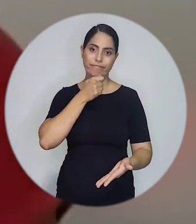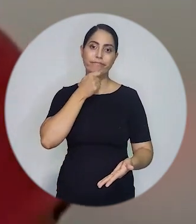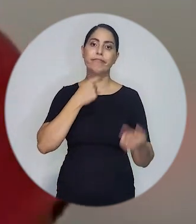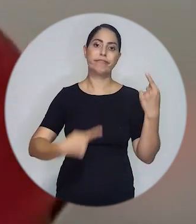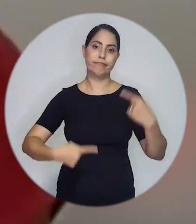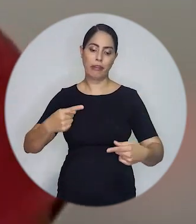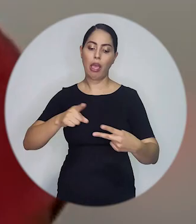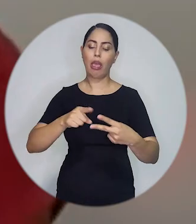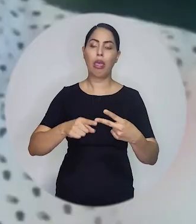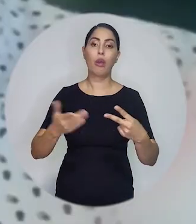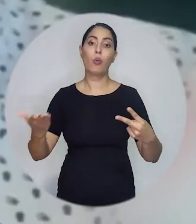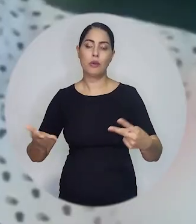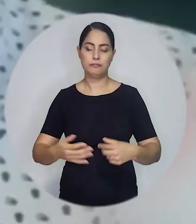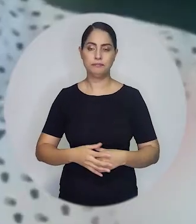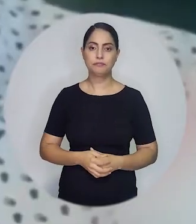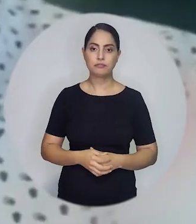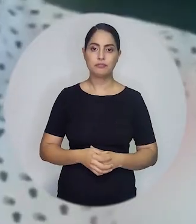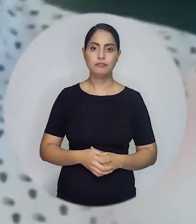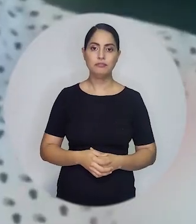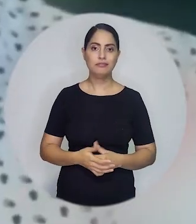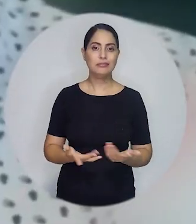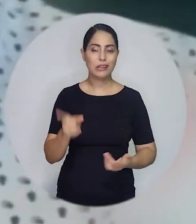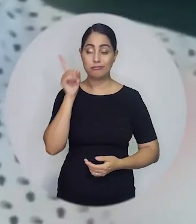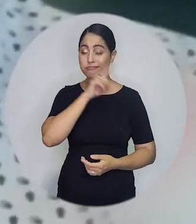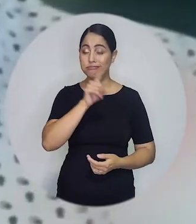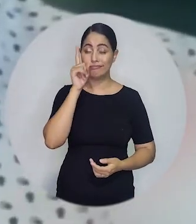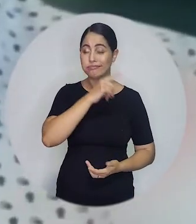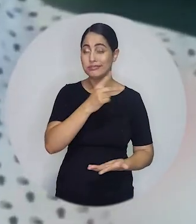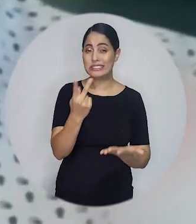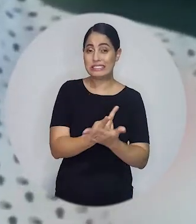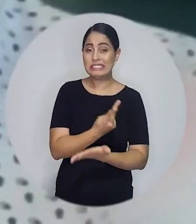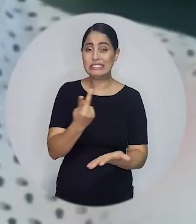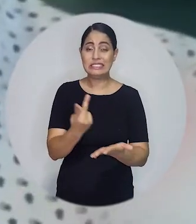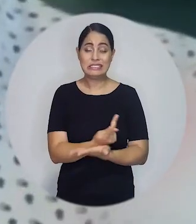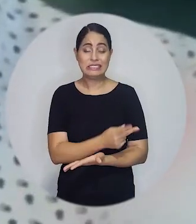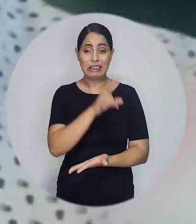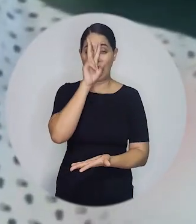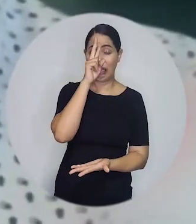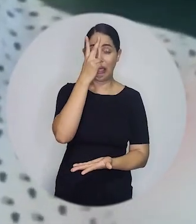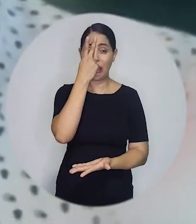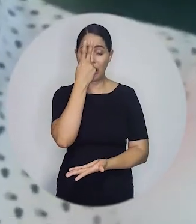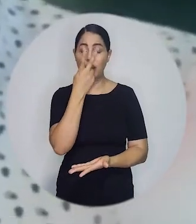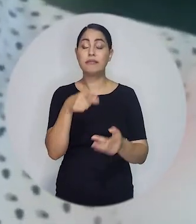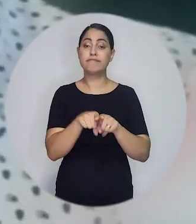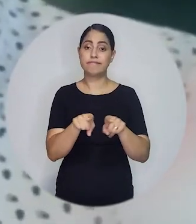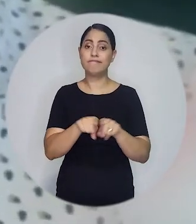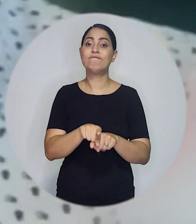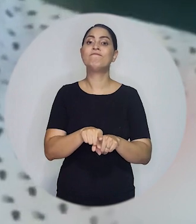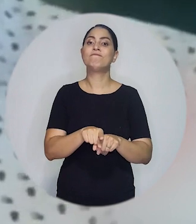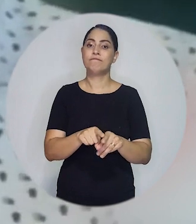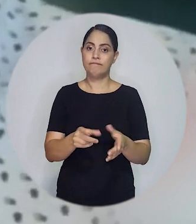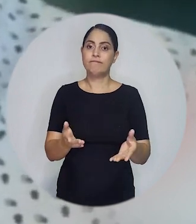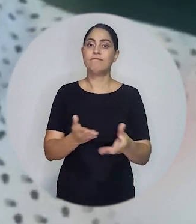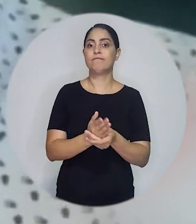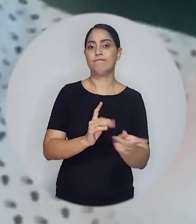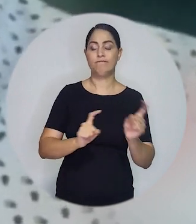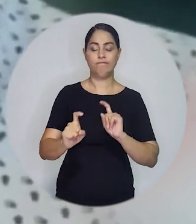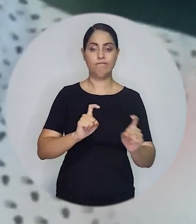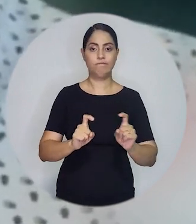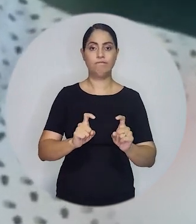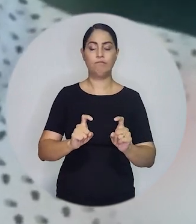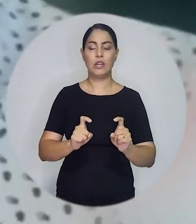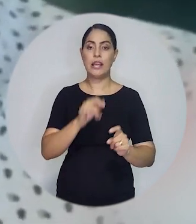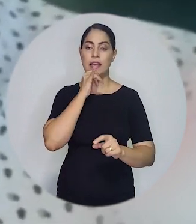é presente. Os equívocos e erros se repetem constantemente no processo